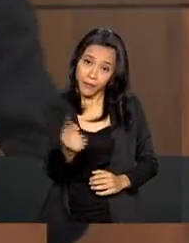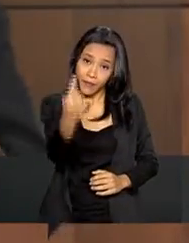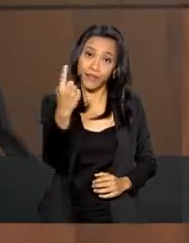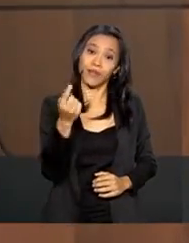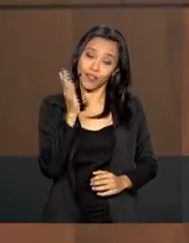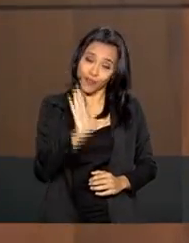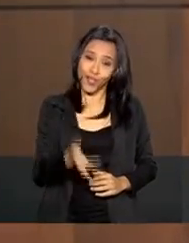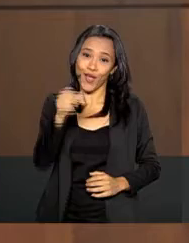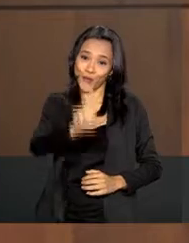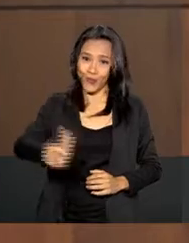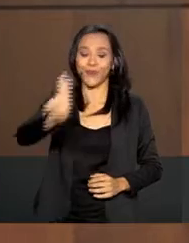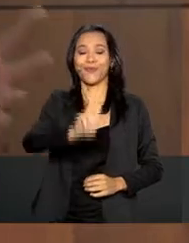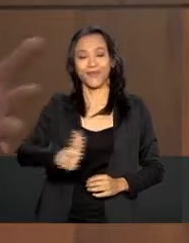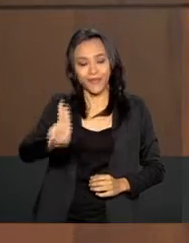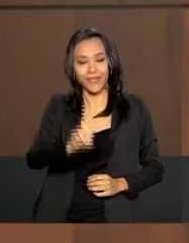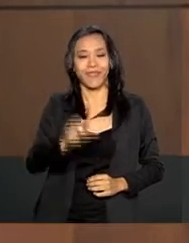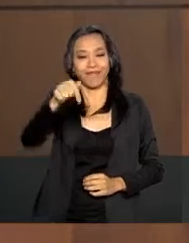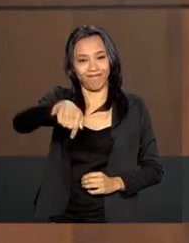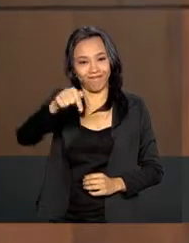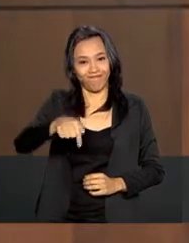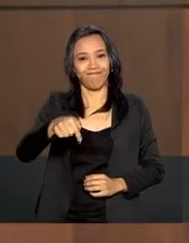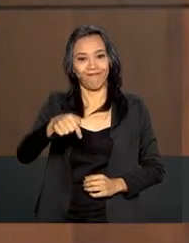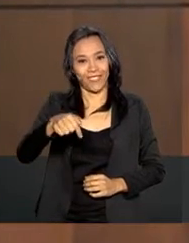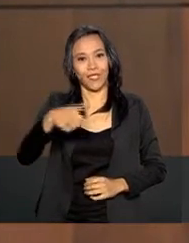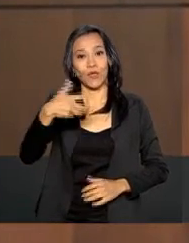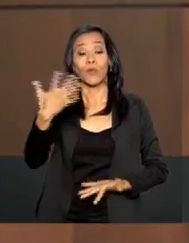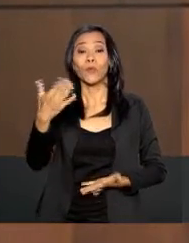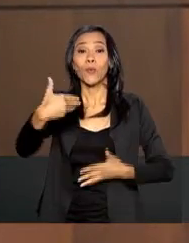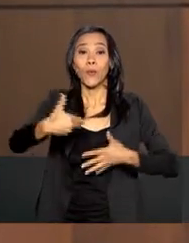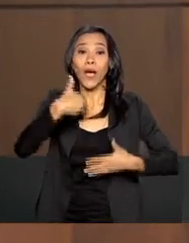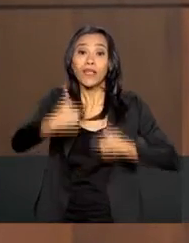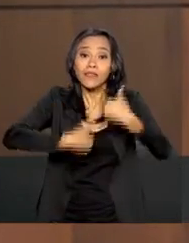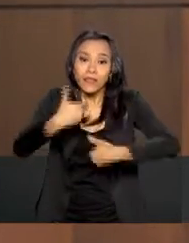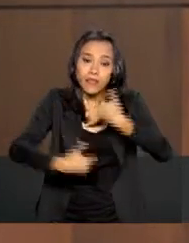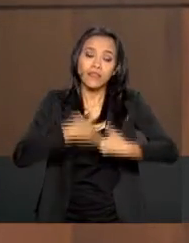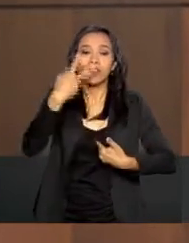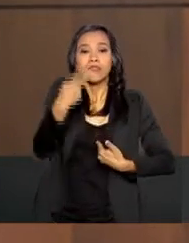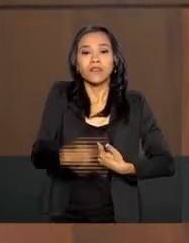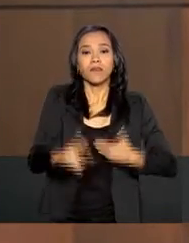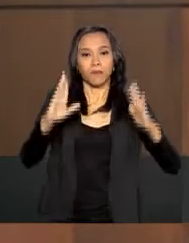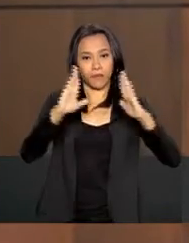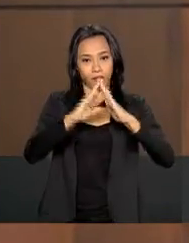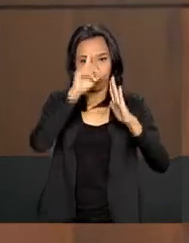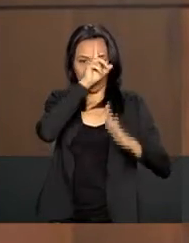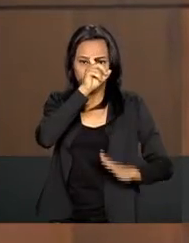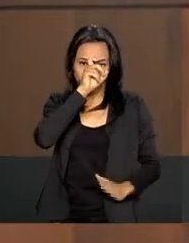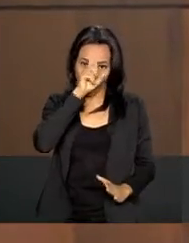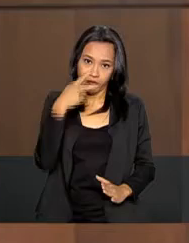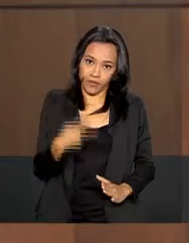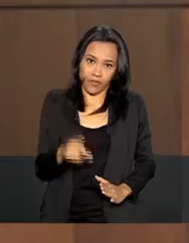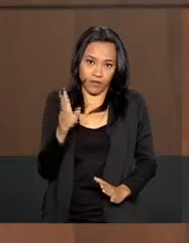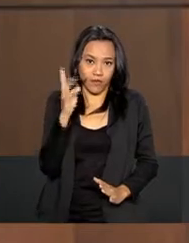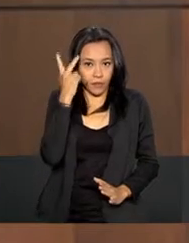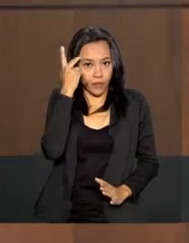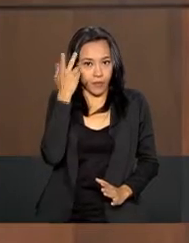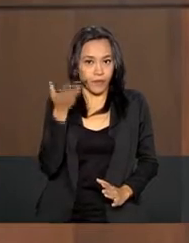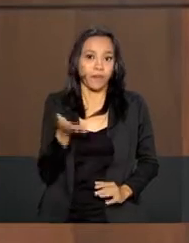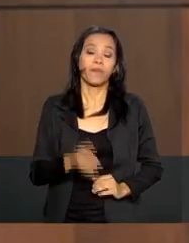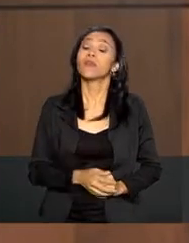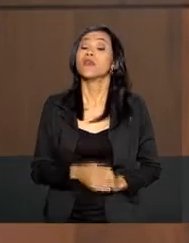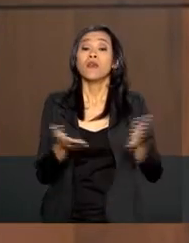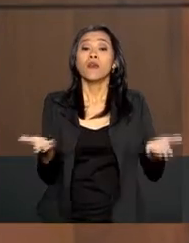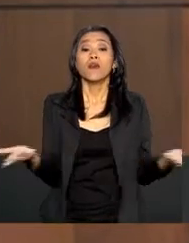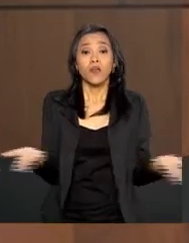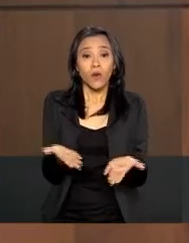servir estes extraordinários serviços do centro de cardiologia e hoje eu trago aqui